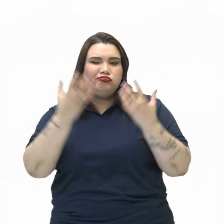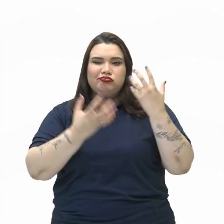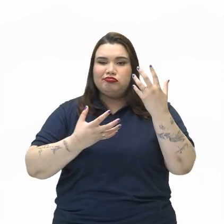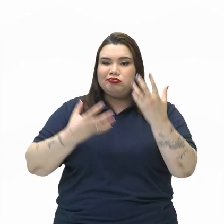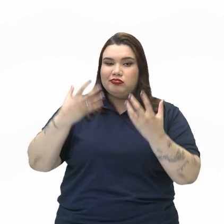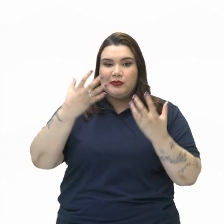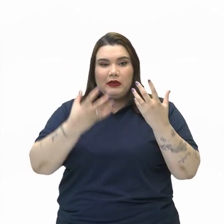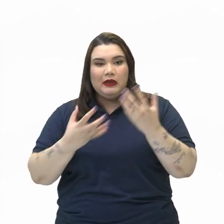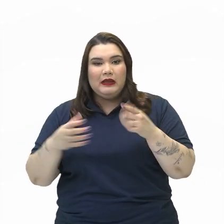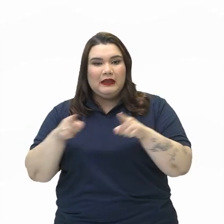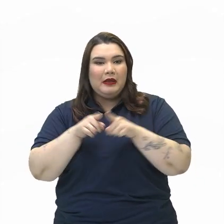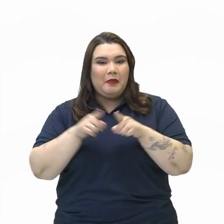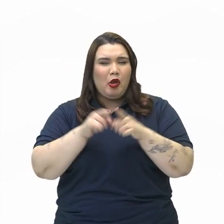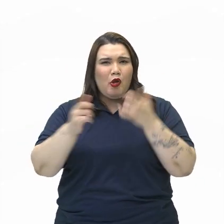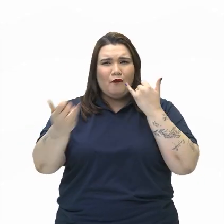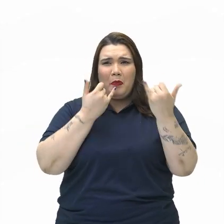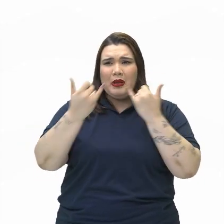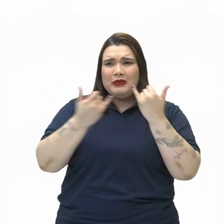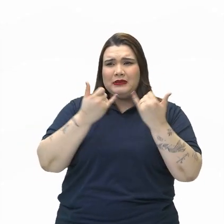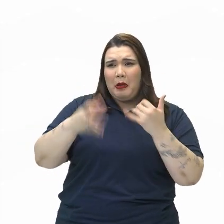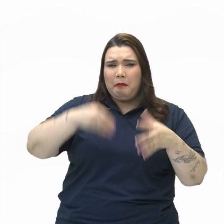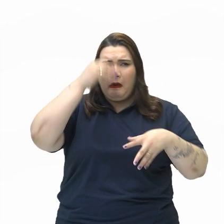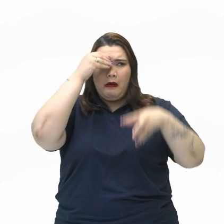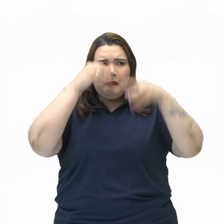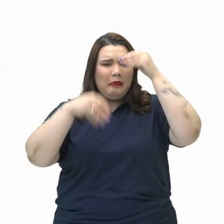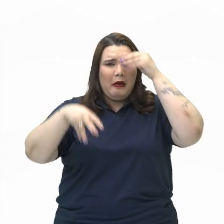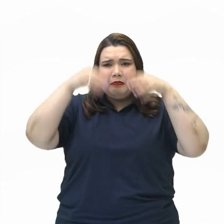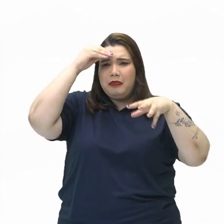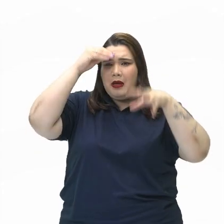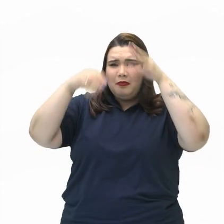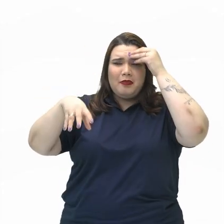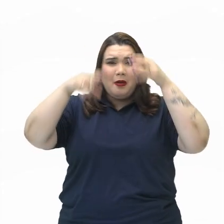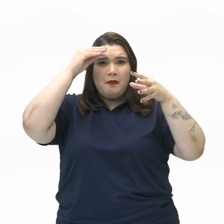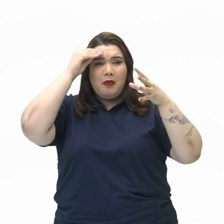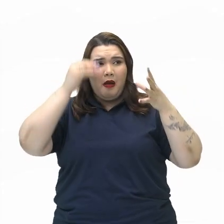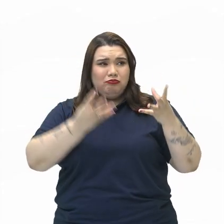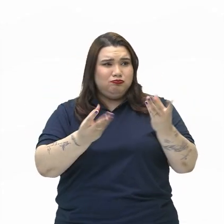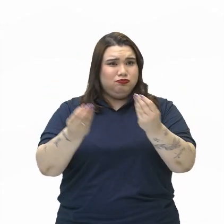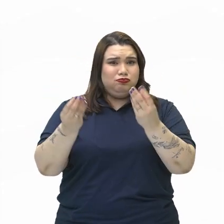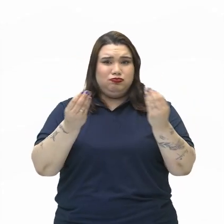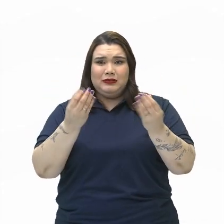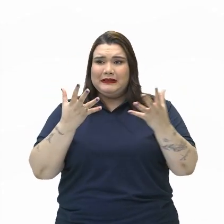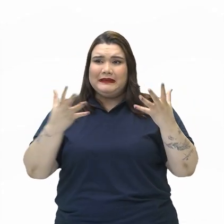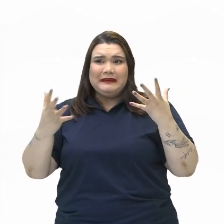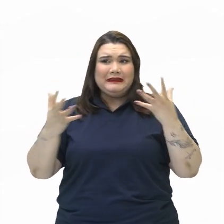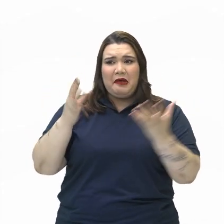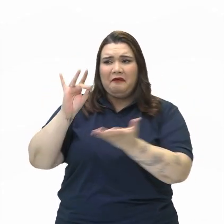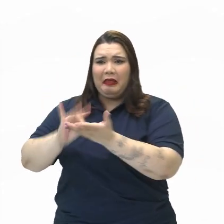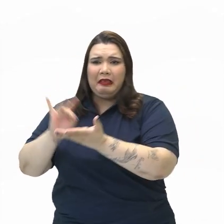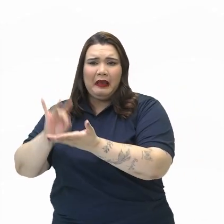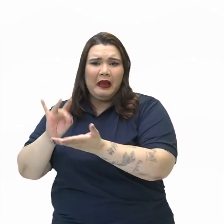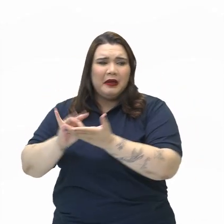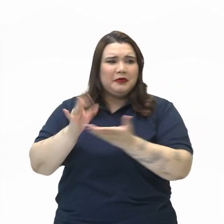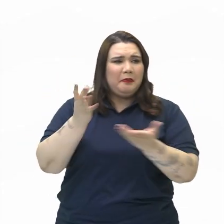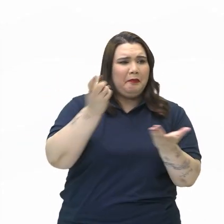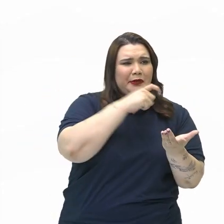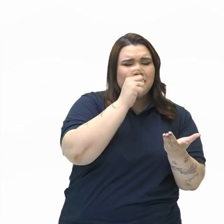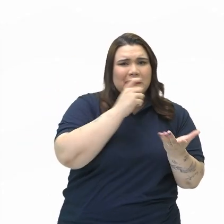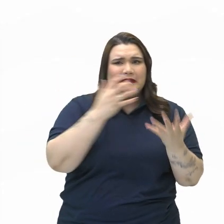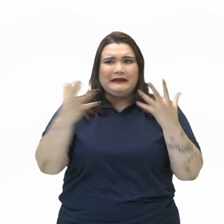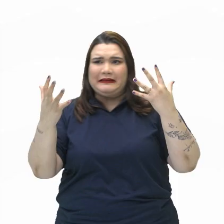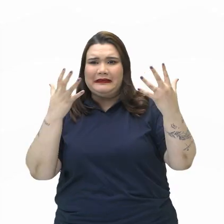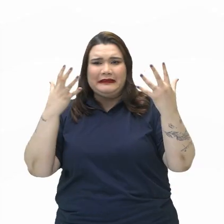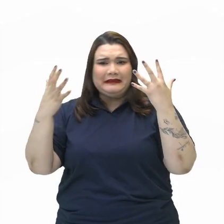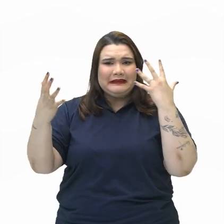a sobrecarga de informação. É muita informação que muitas vezes nós não sabemos mais o que é verdade e o que não é.